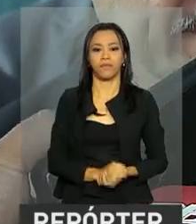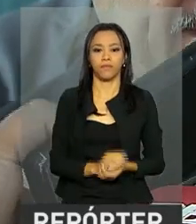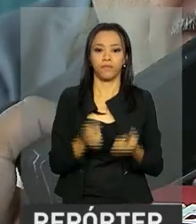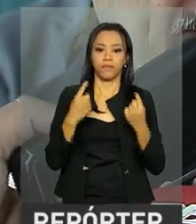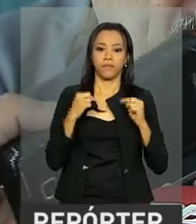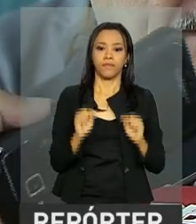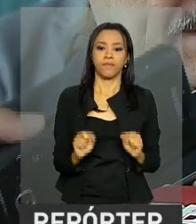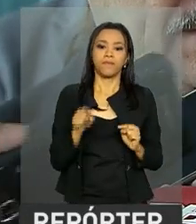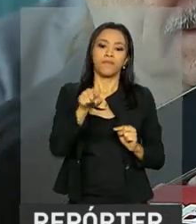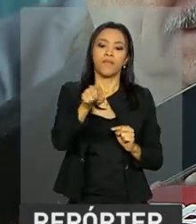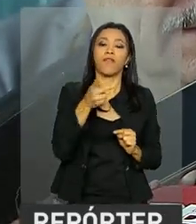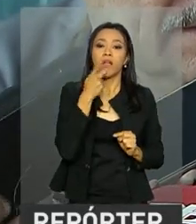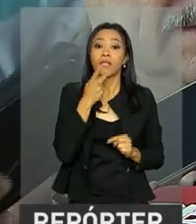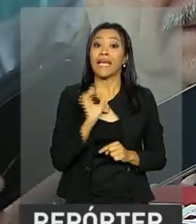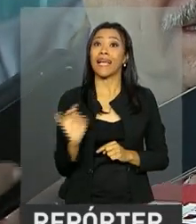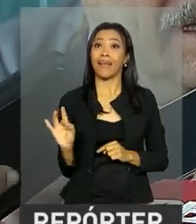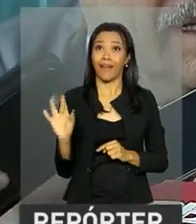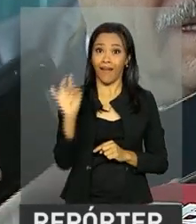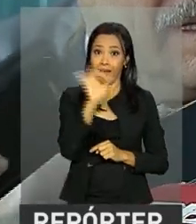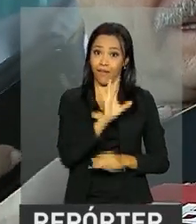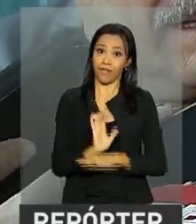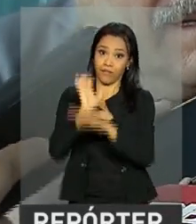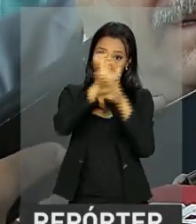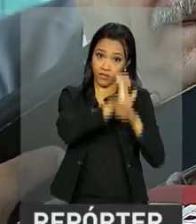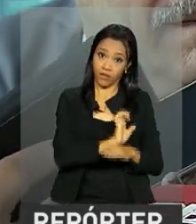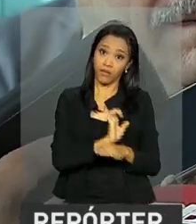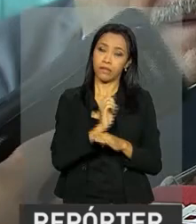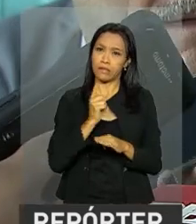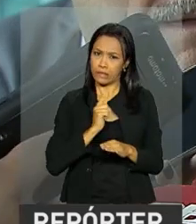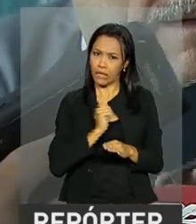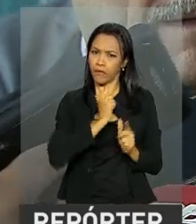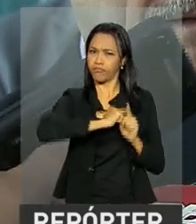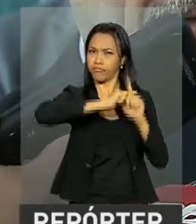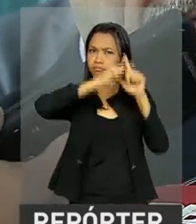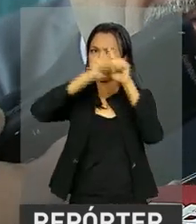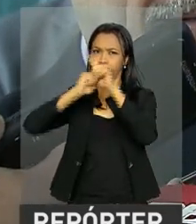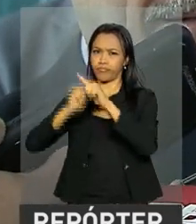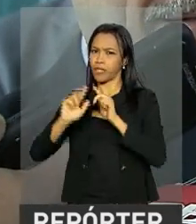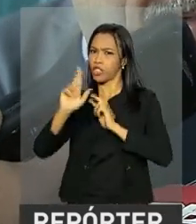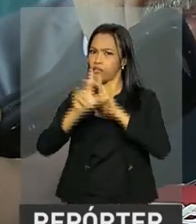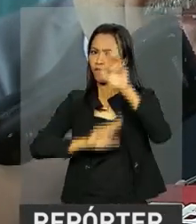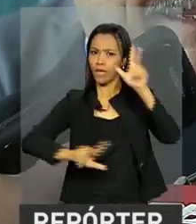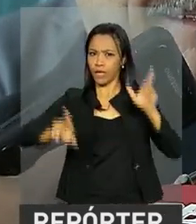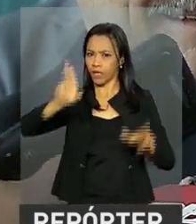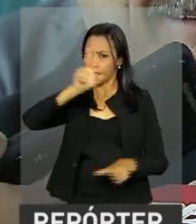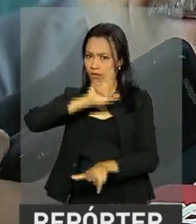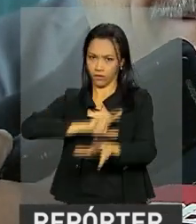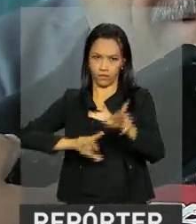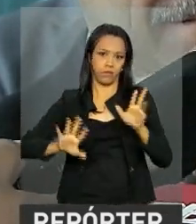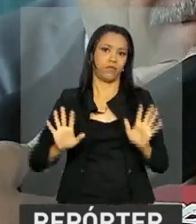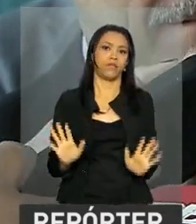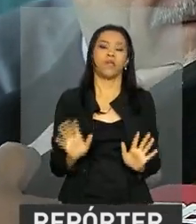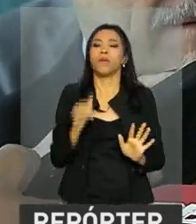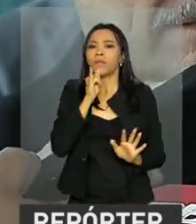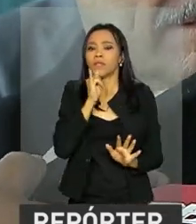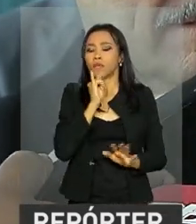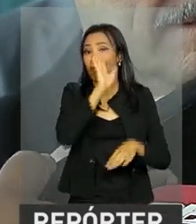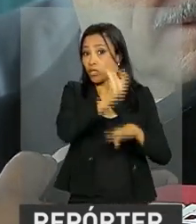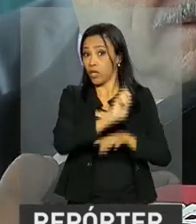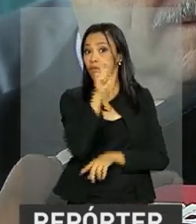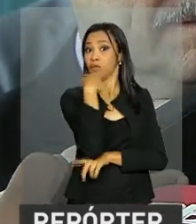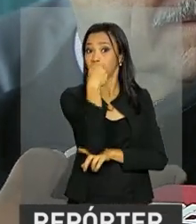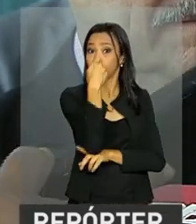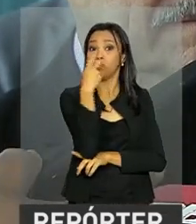Cada estado tem uma situação diferente, né? No caso do Rio Grande do Sul, nós